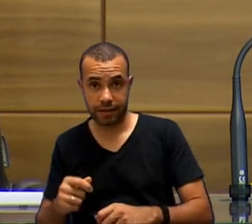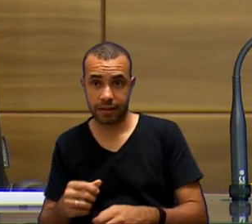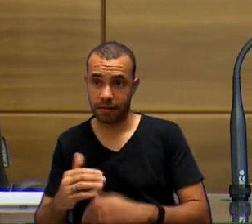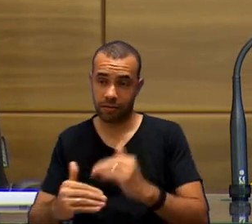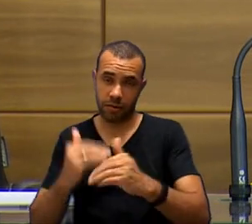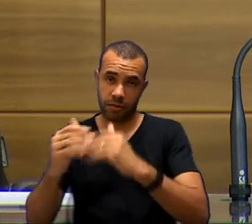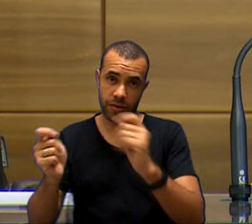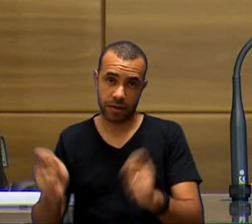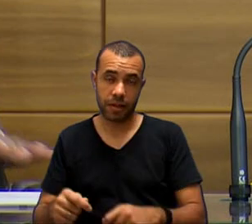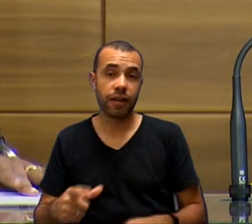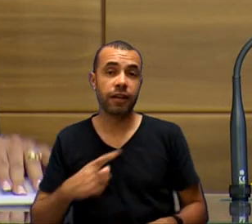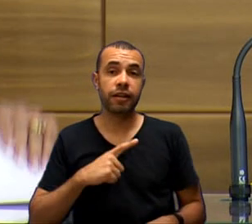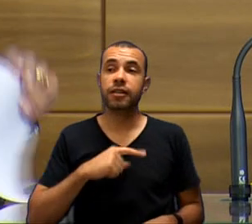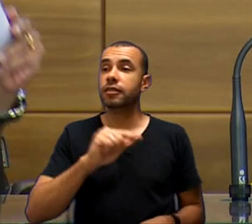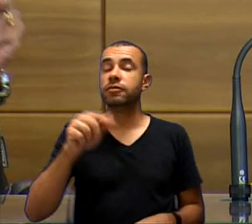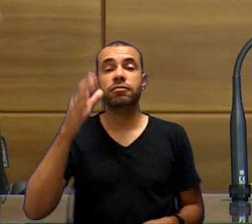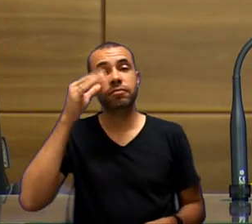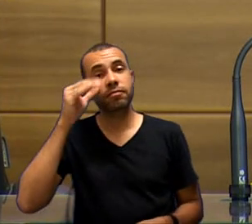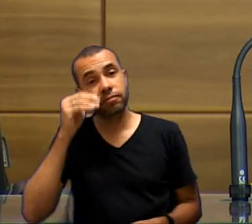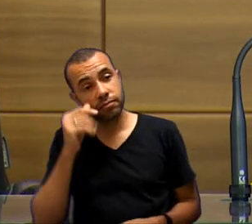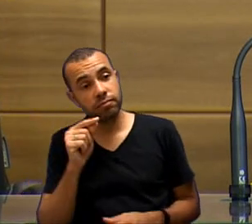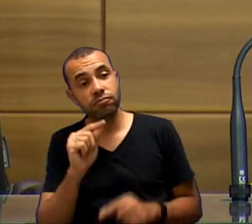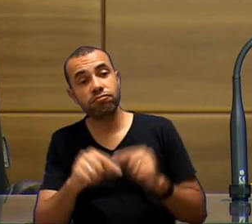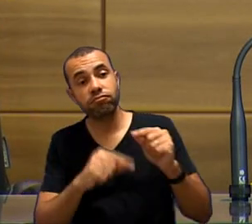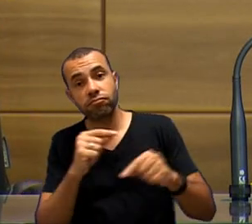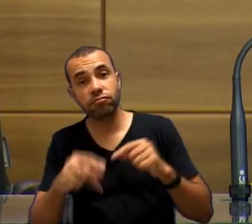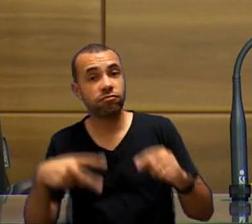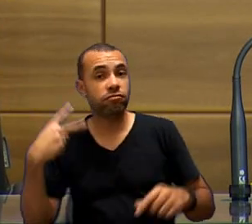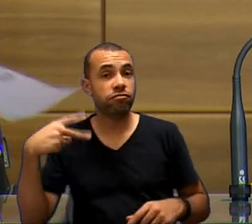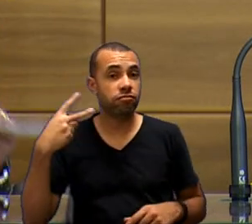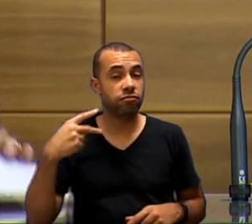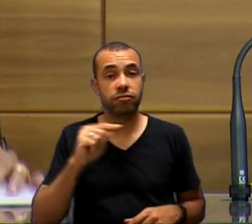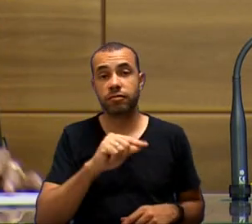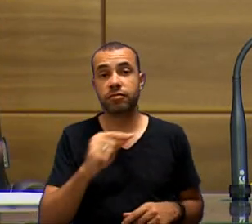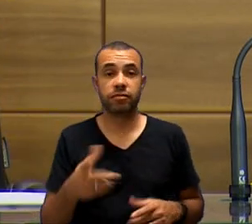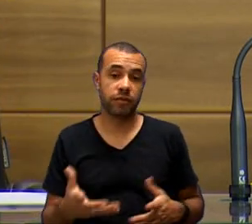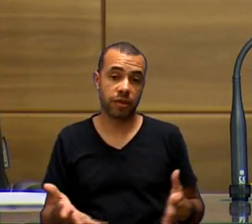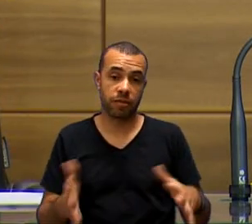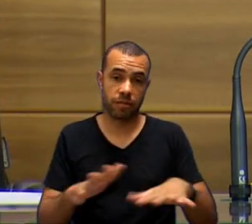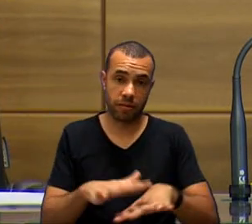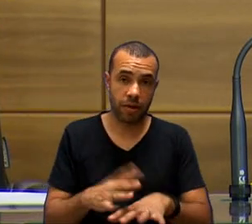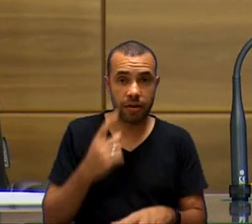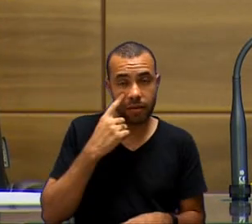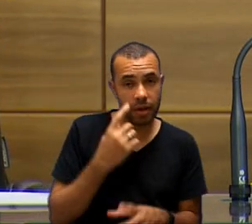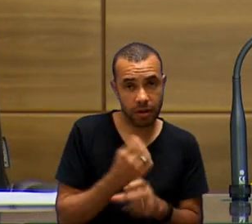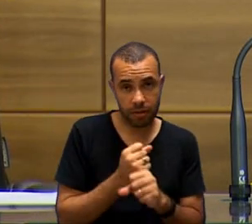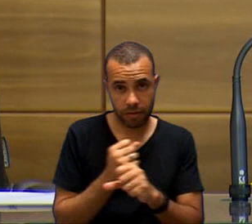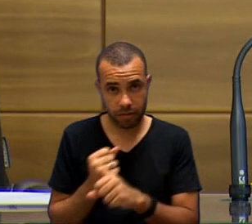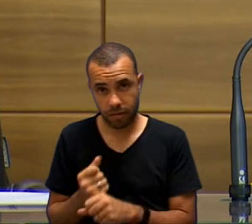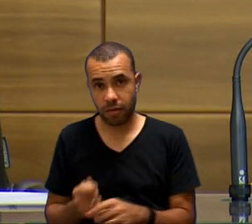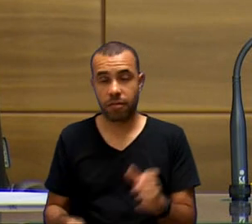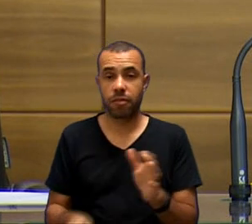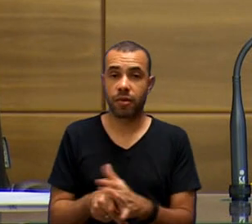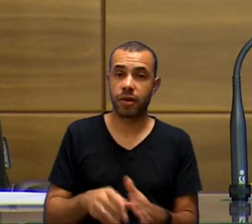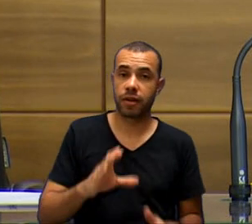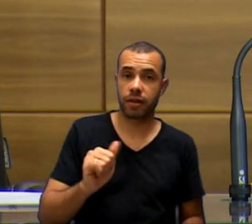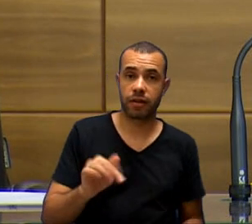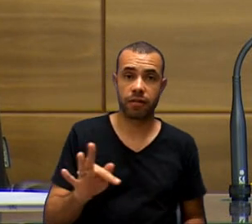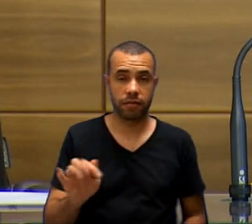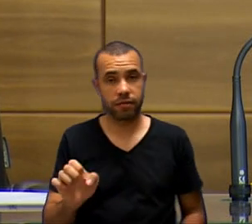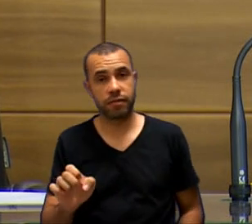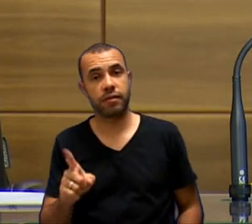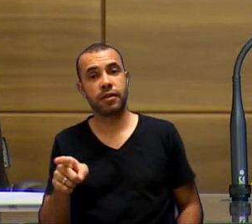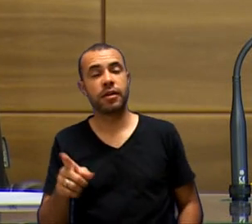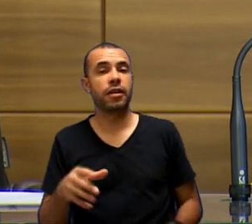ao interesse de muitos vereadores, que é a inclusão como obra a ser financiada pela CAF, a parte